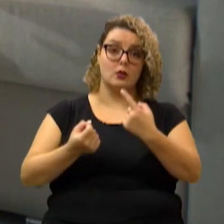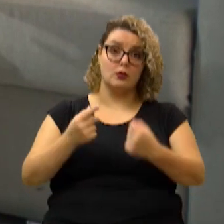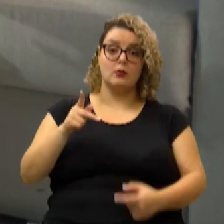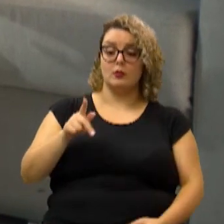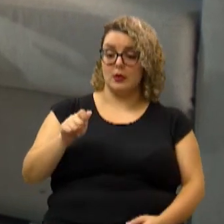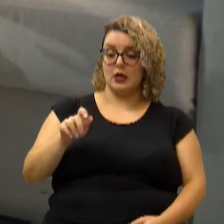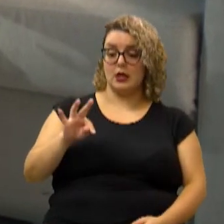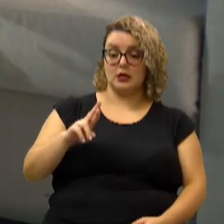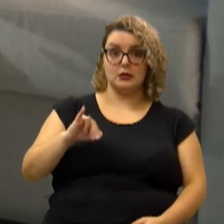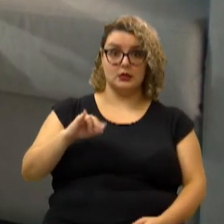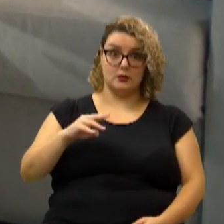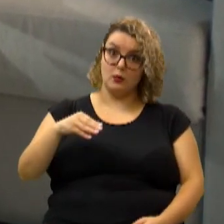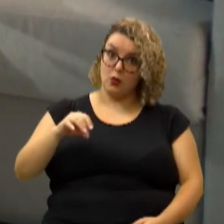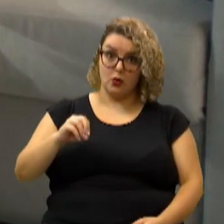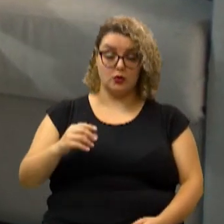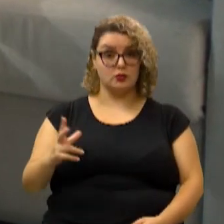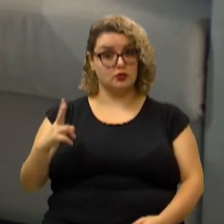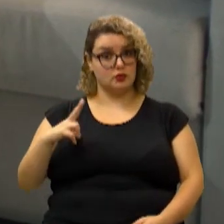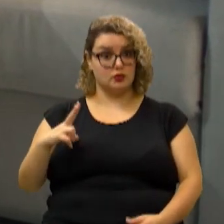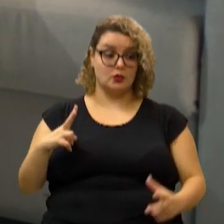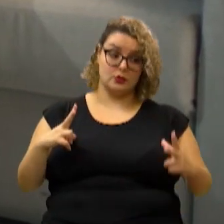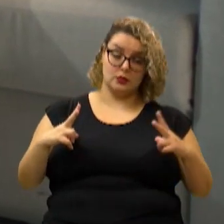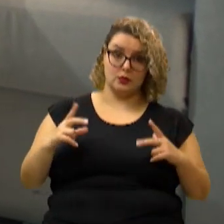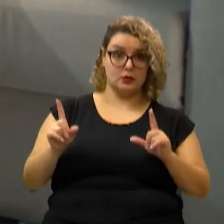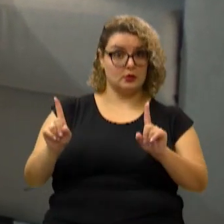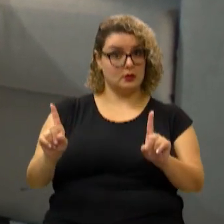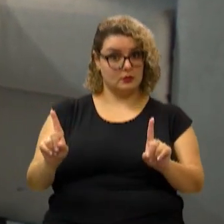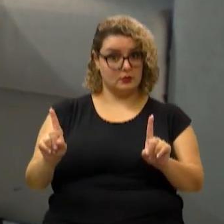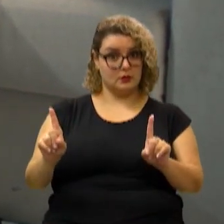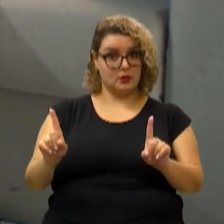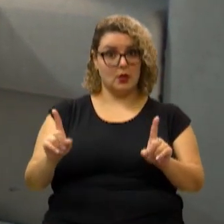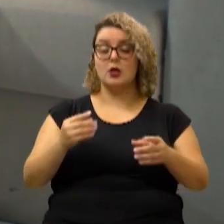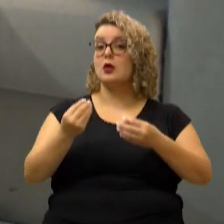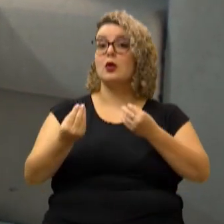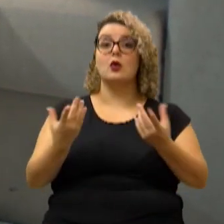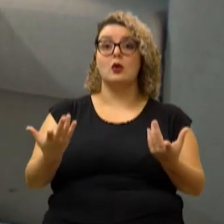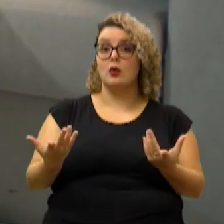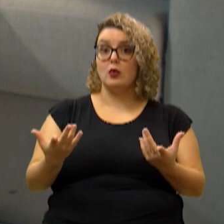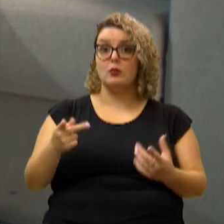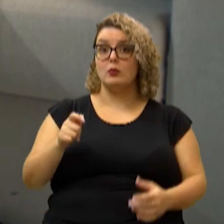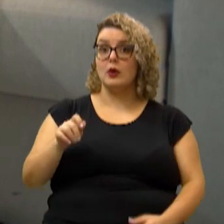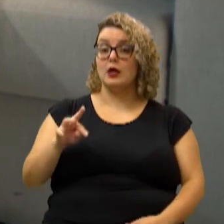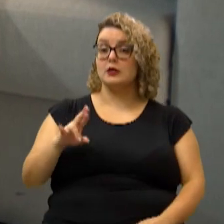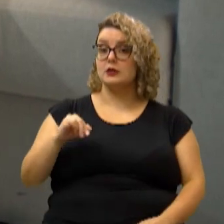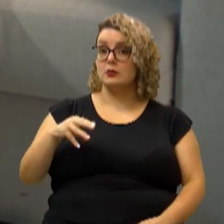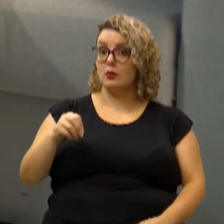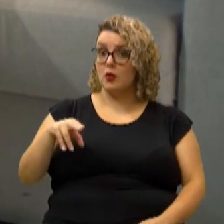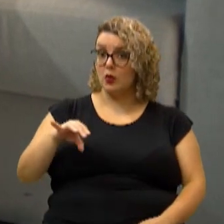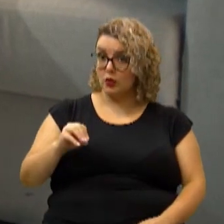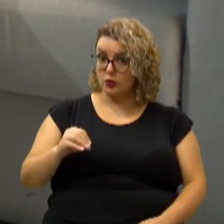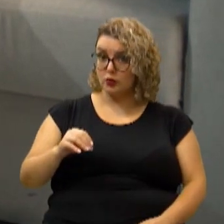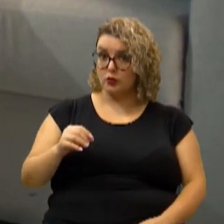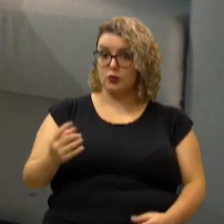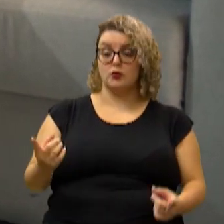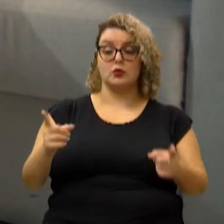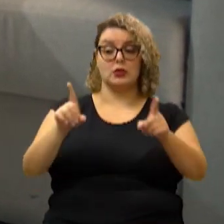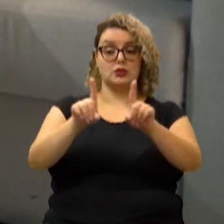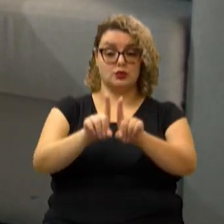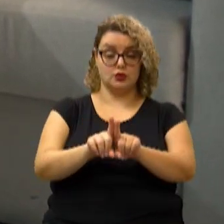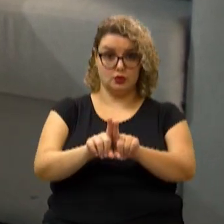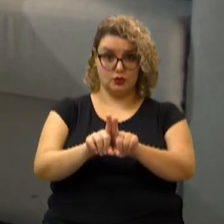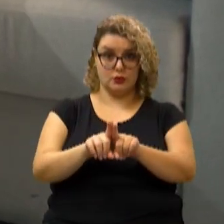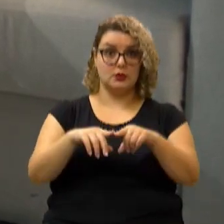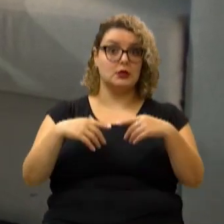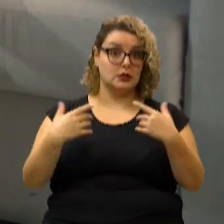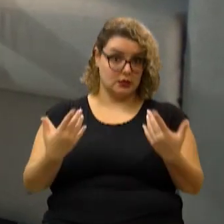algum patrimônio individual de um e individual do outro e aí como é que fica então esse patrimônio no momento em que essas pessoas